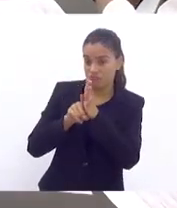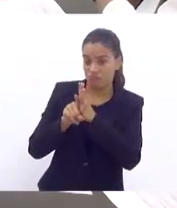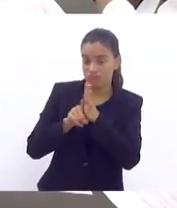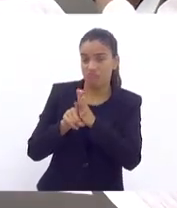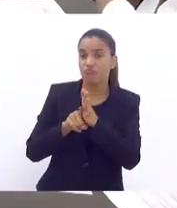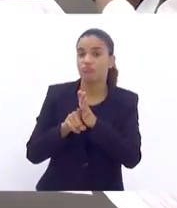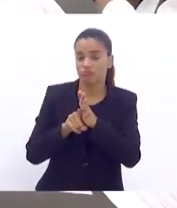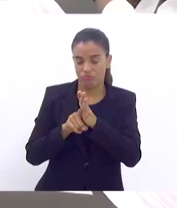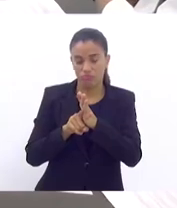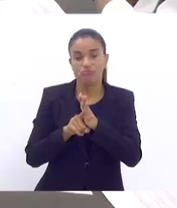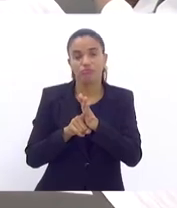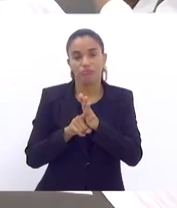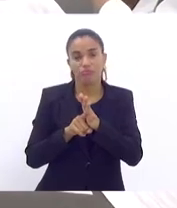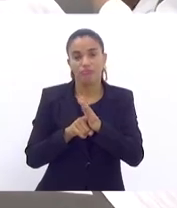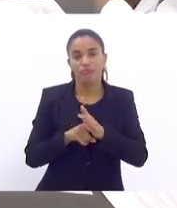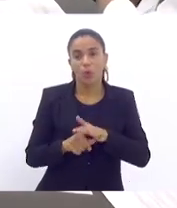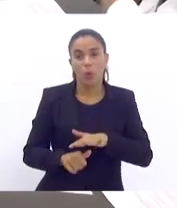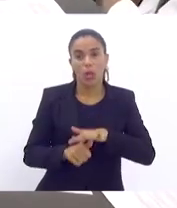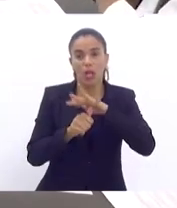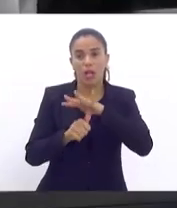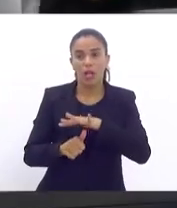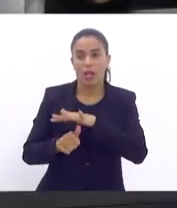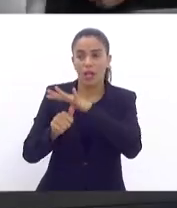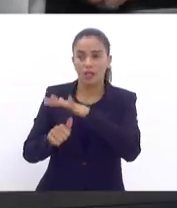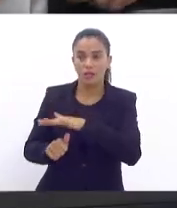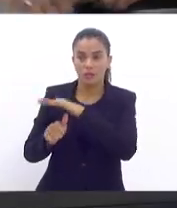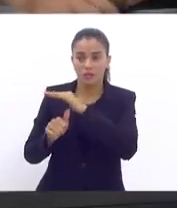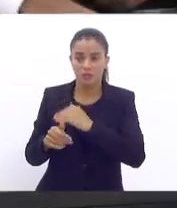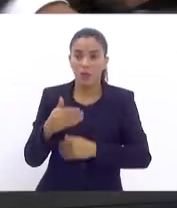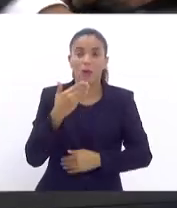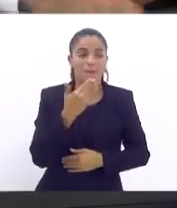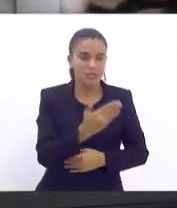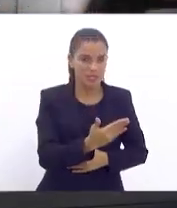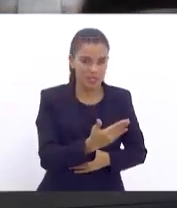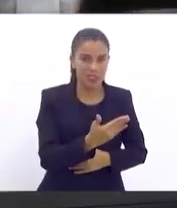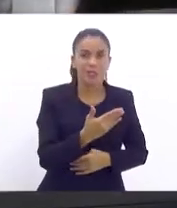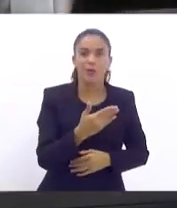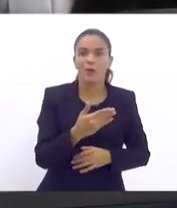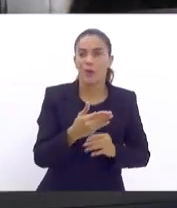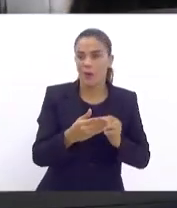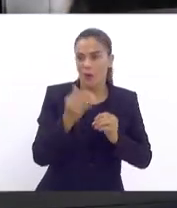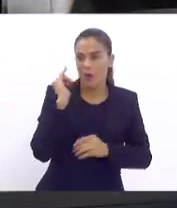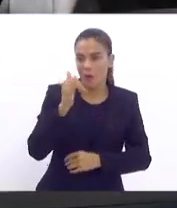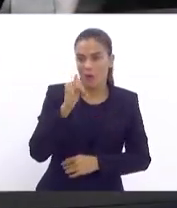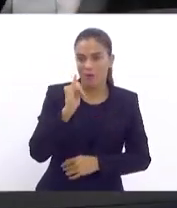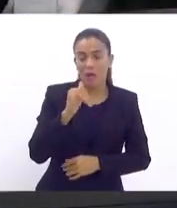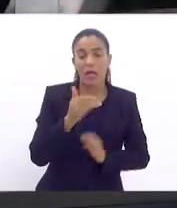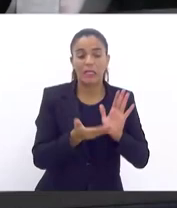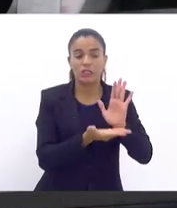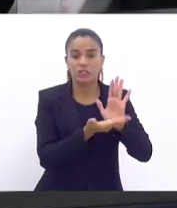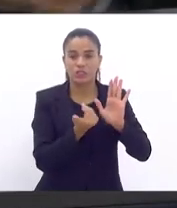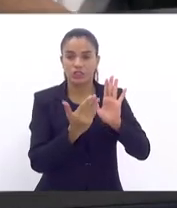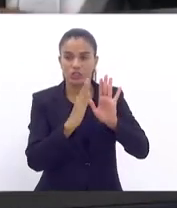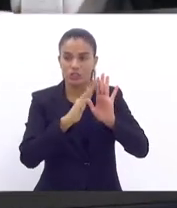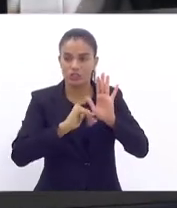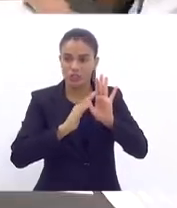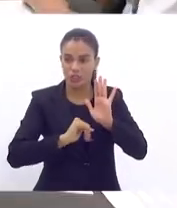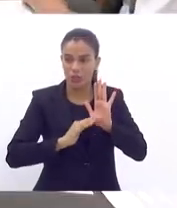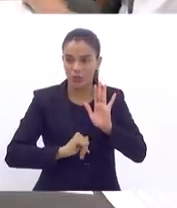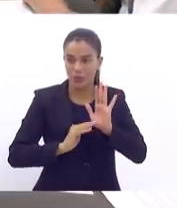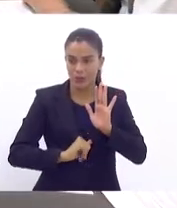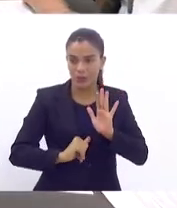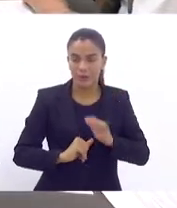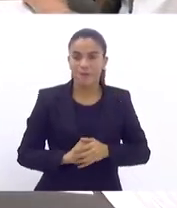vossa excelência esse projeto e depois ele diz que é pedido do relator e consultados líderes então Ele retirou de pau Como o próprio Deputado